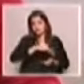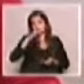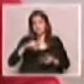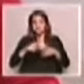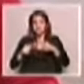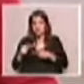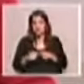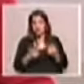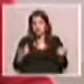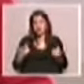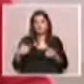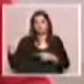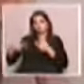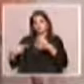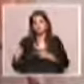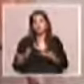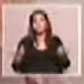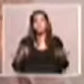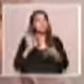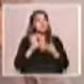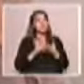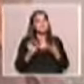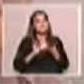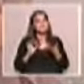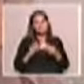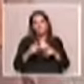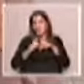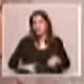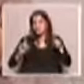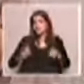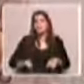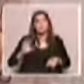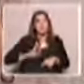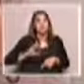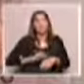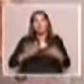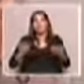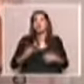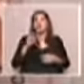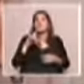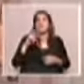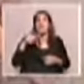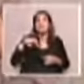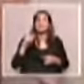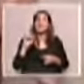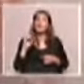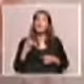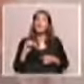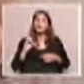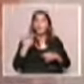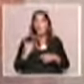Estrela ou no tradicional. As características têm é completamente diferente de um queijo flamengo ou de outro queijo, que